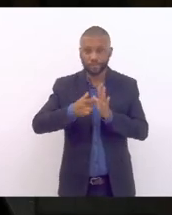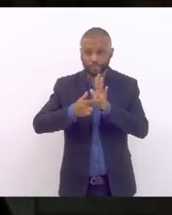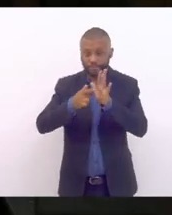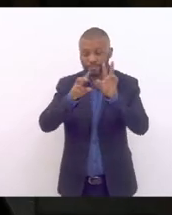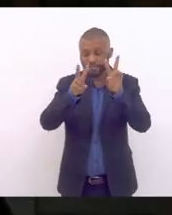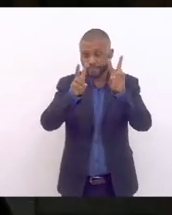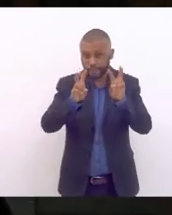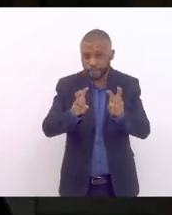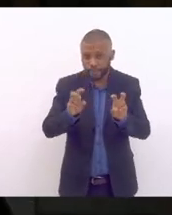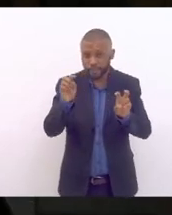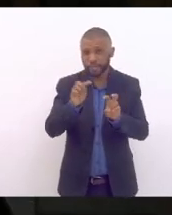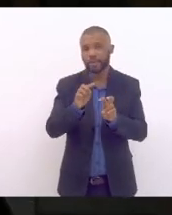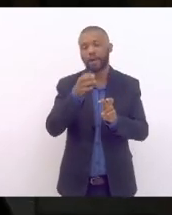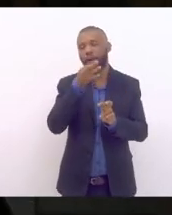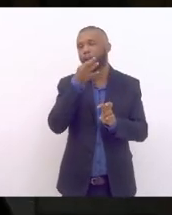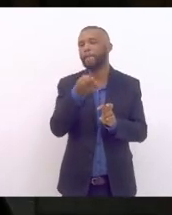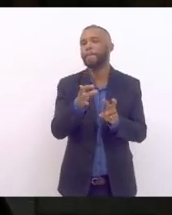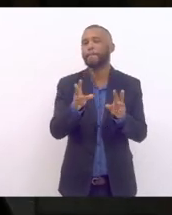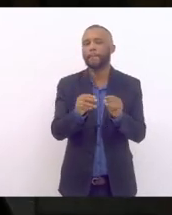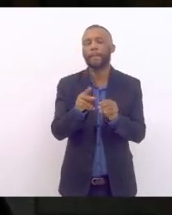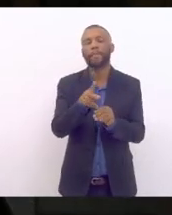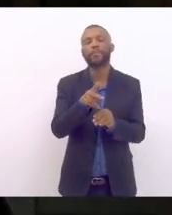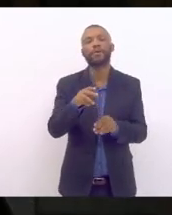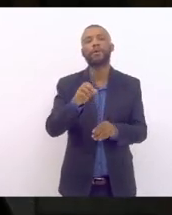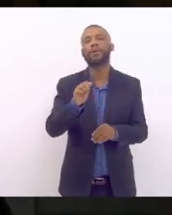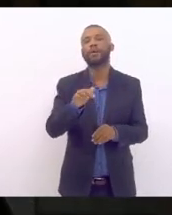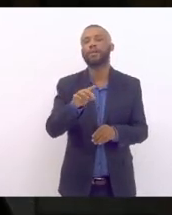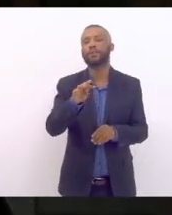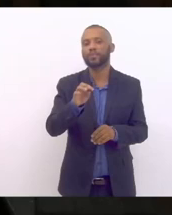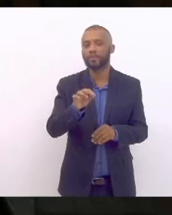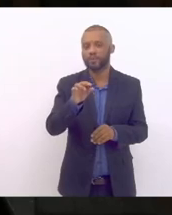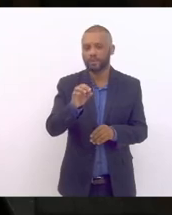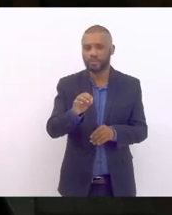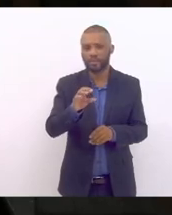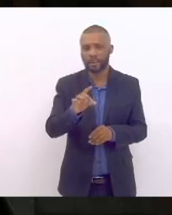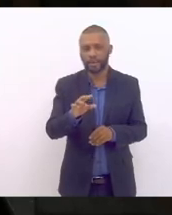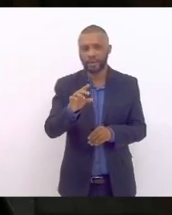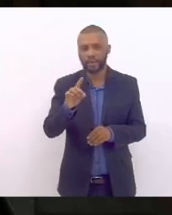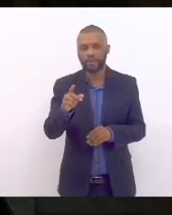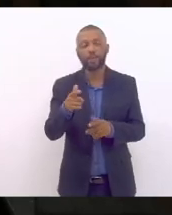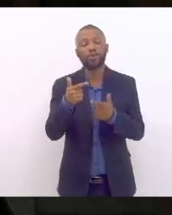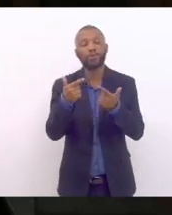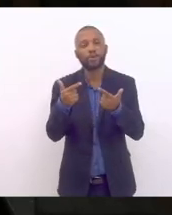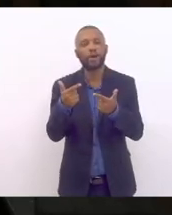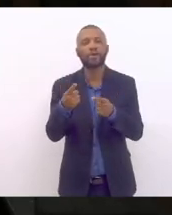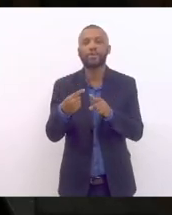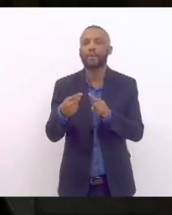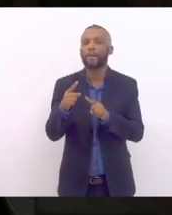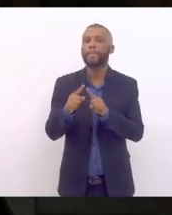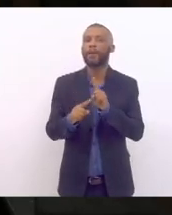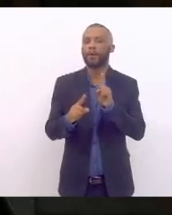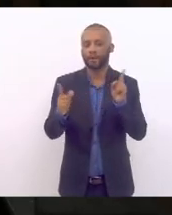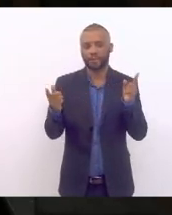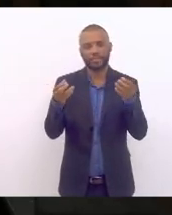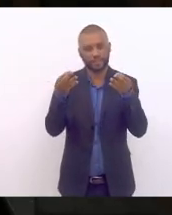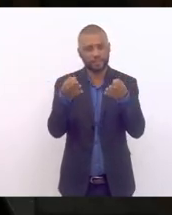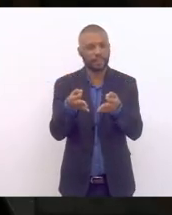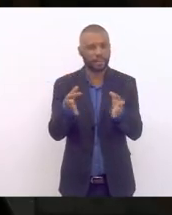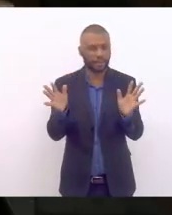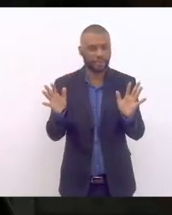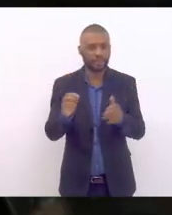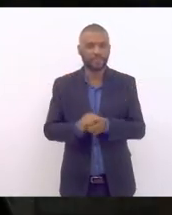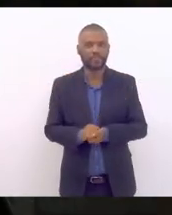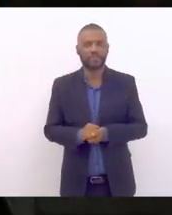particular ao meu reitor Professor Antônio Cláudio desejando sorte e sucesso nesta semana